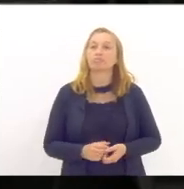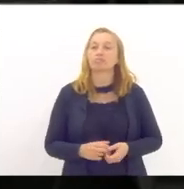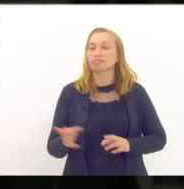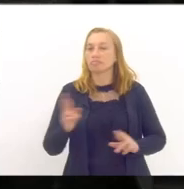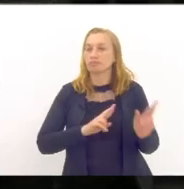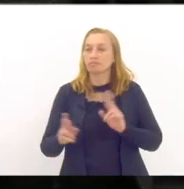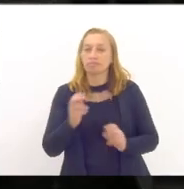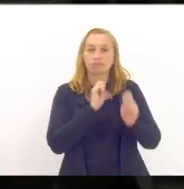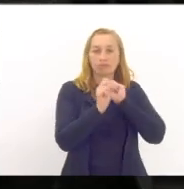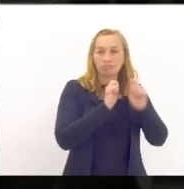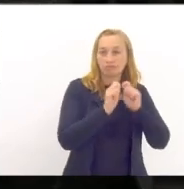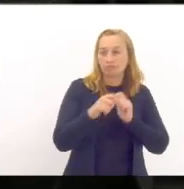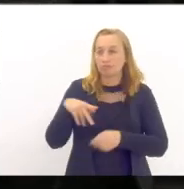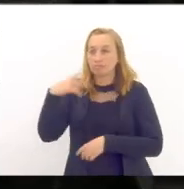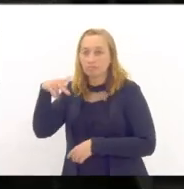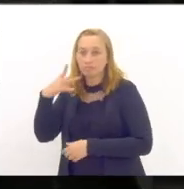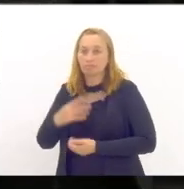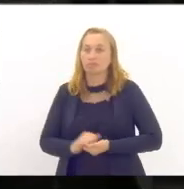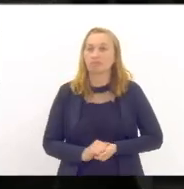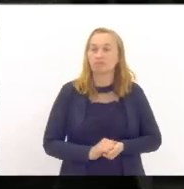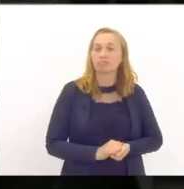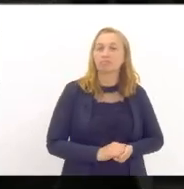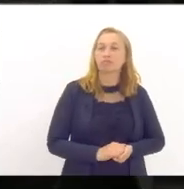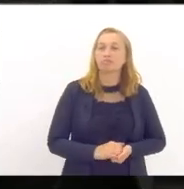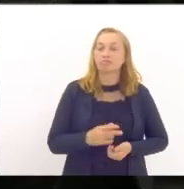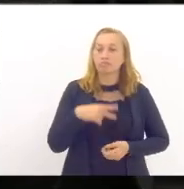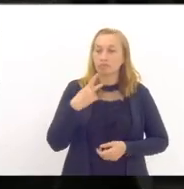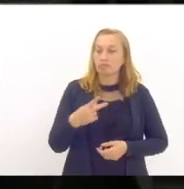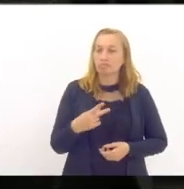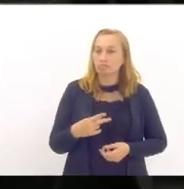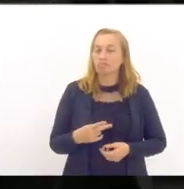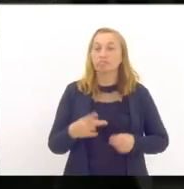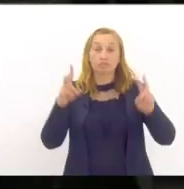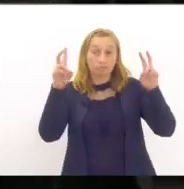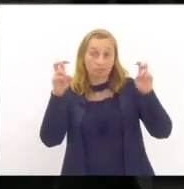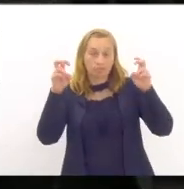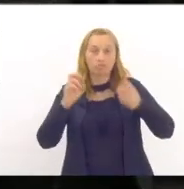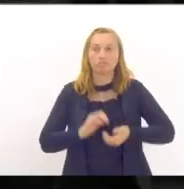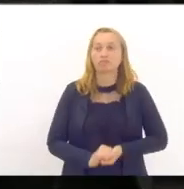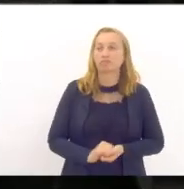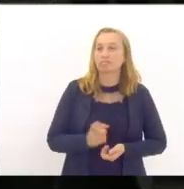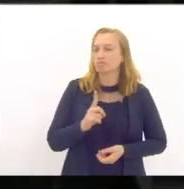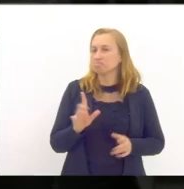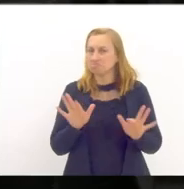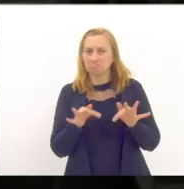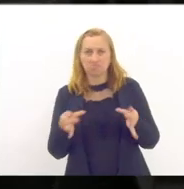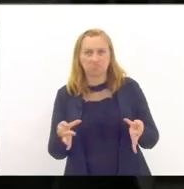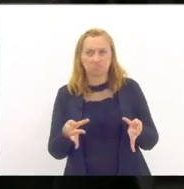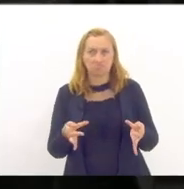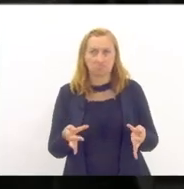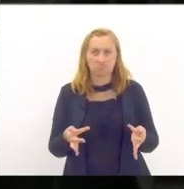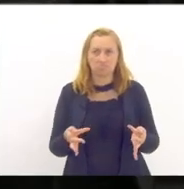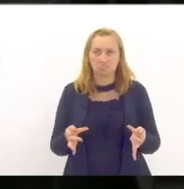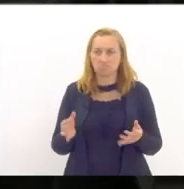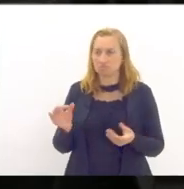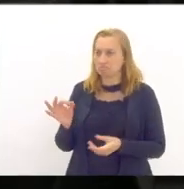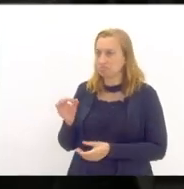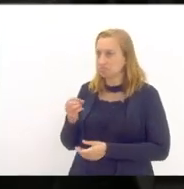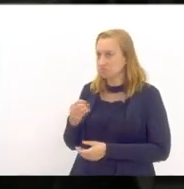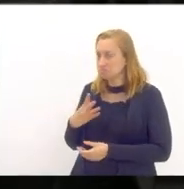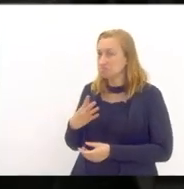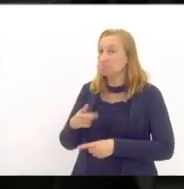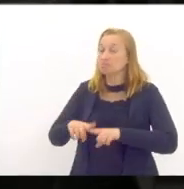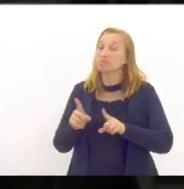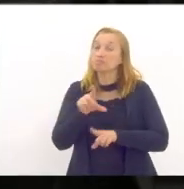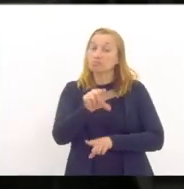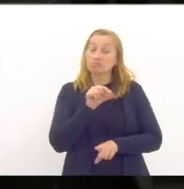entre imprensa e política. Lippmann afirmou que os fatos, abre aspas, os fatos não são simples e nem tão óbvios, mas objeto